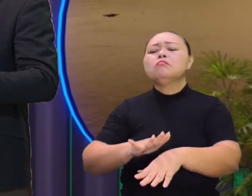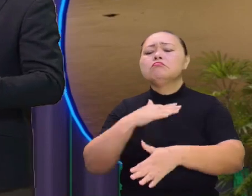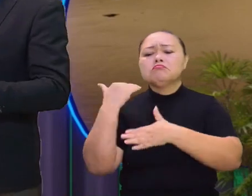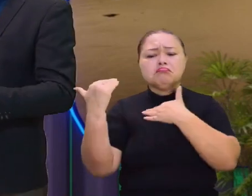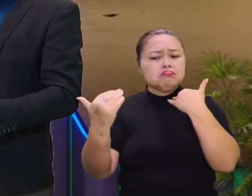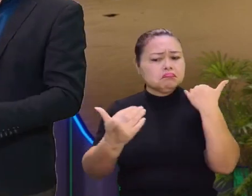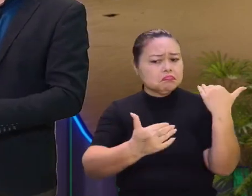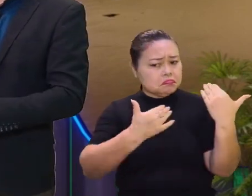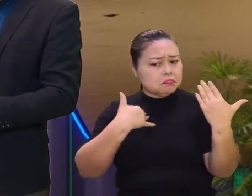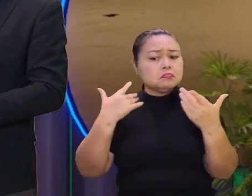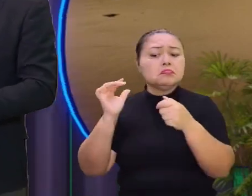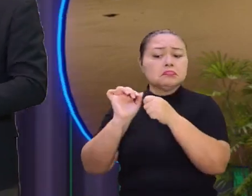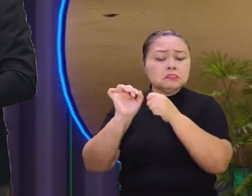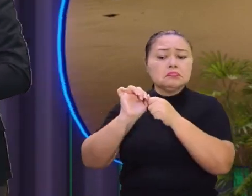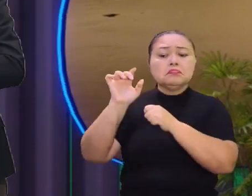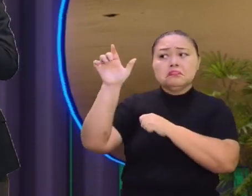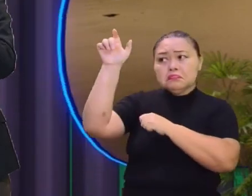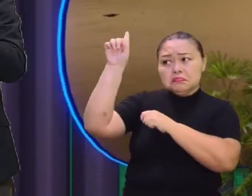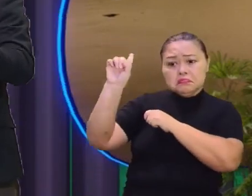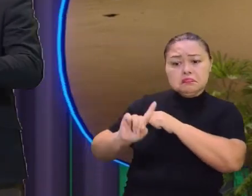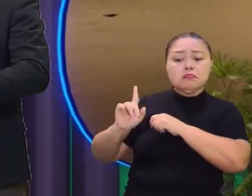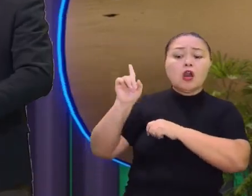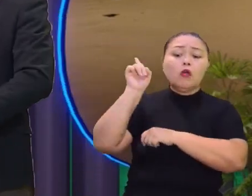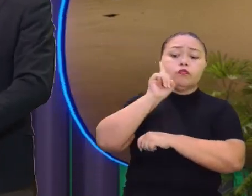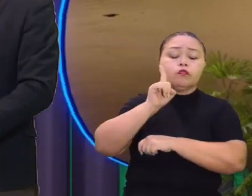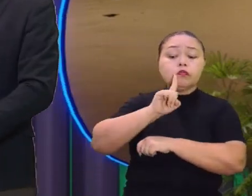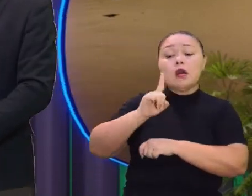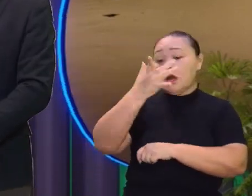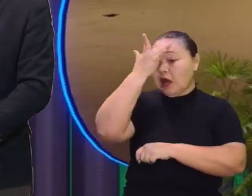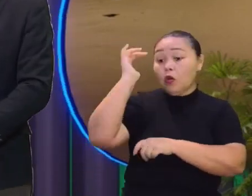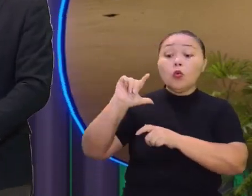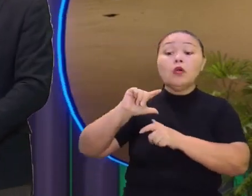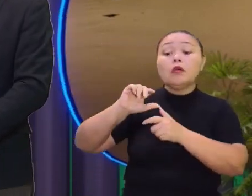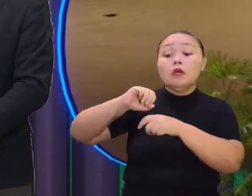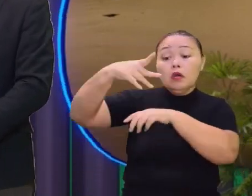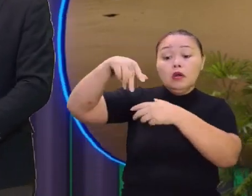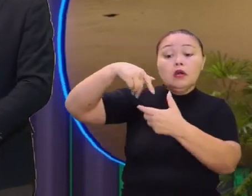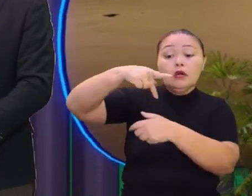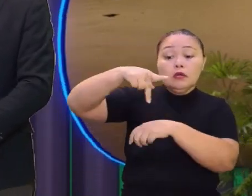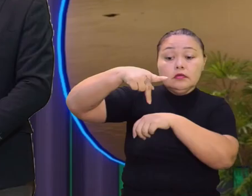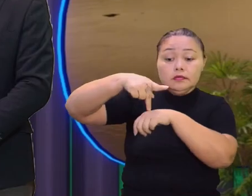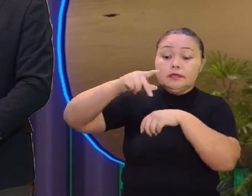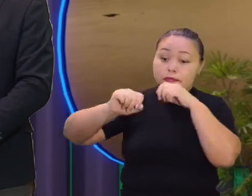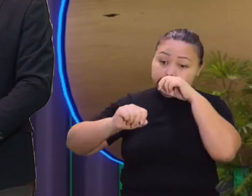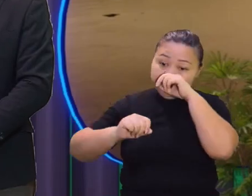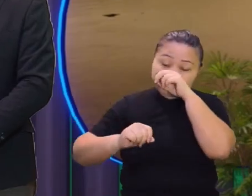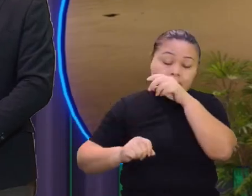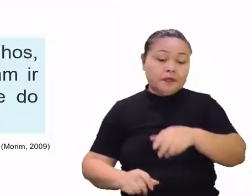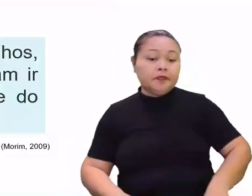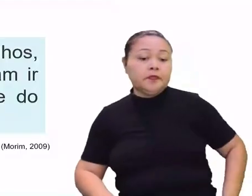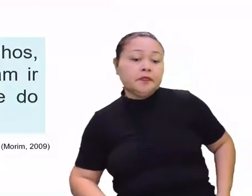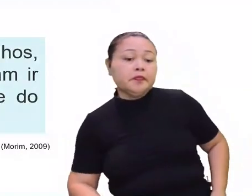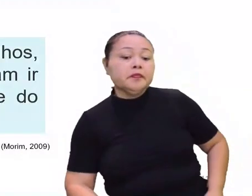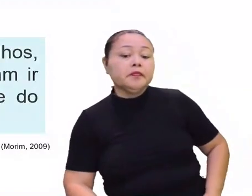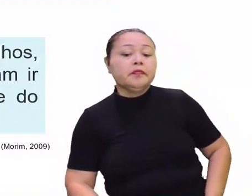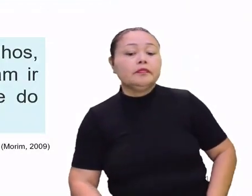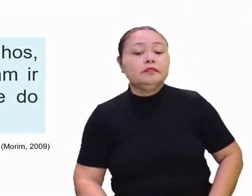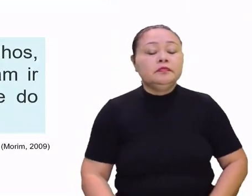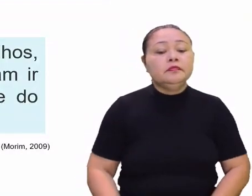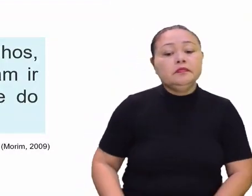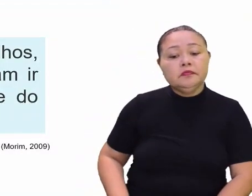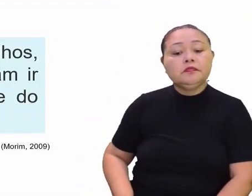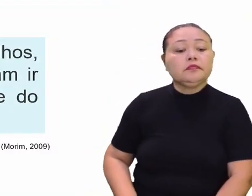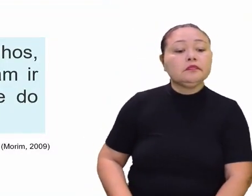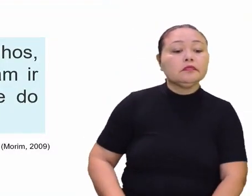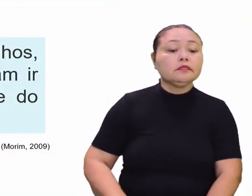muitos operários norte-americanos e pessoas do mundo inteiro, né, na verdade. Com certeza. Beleza, galera? Vamos lá.